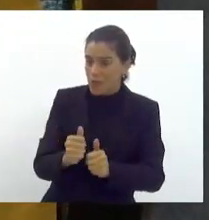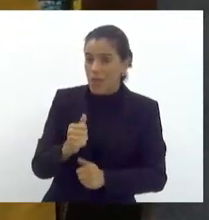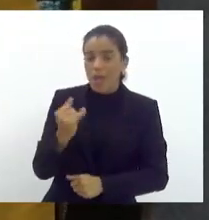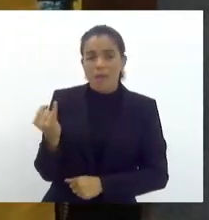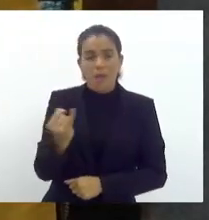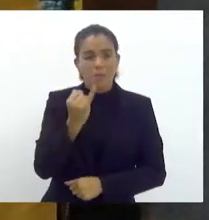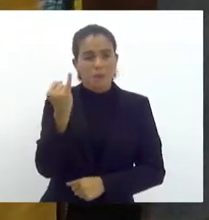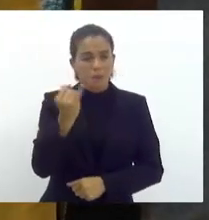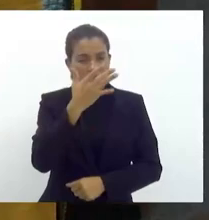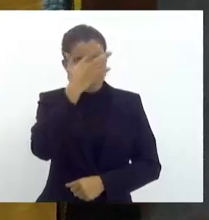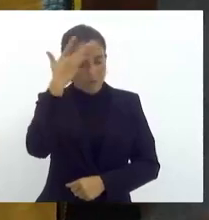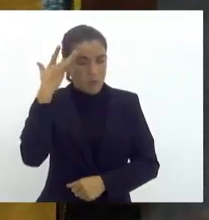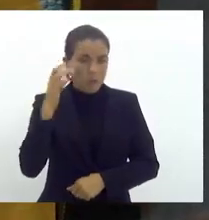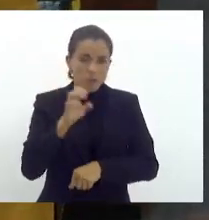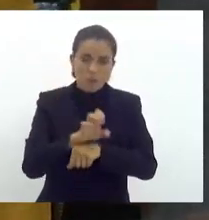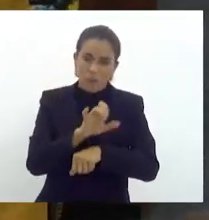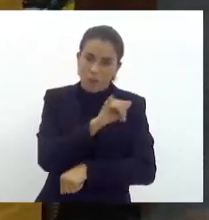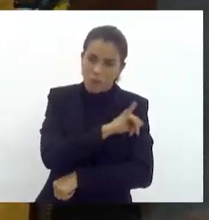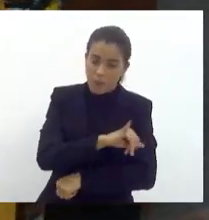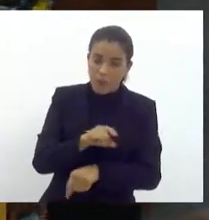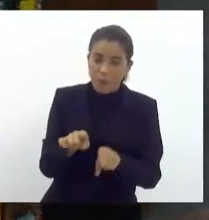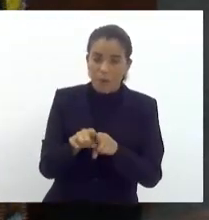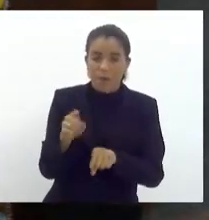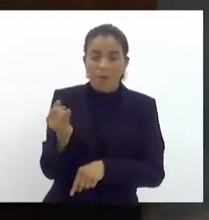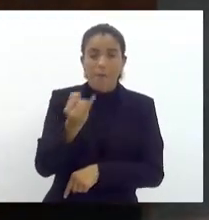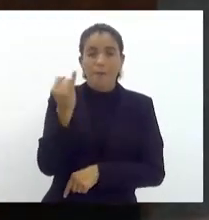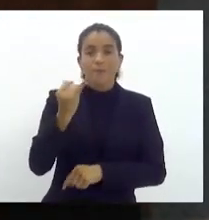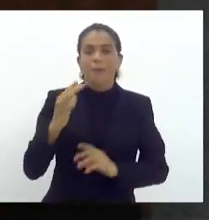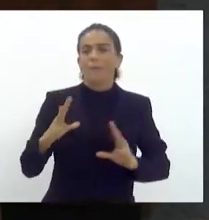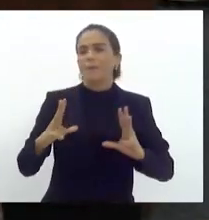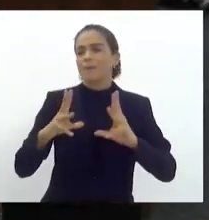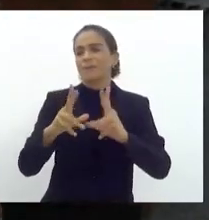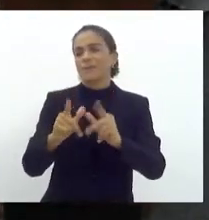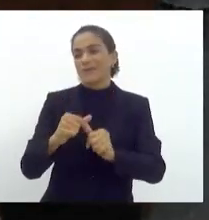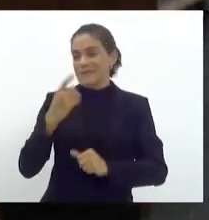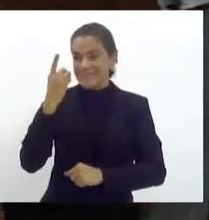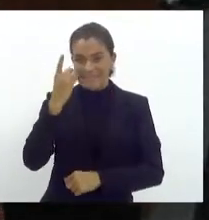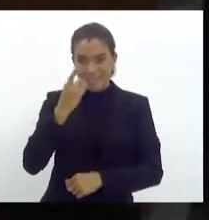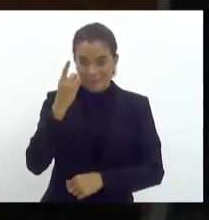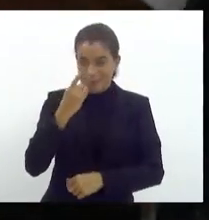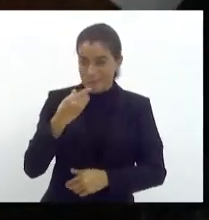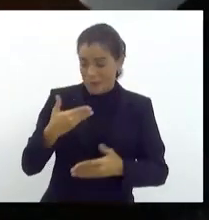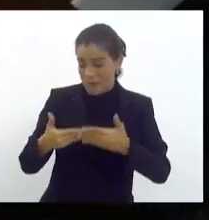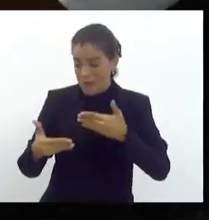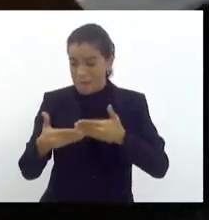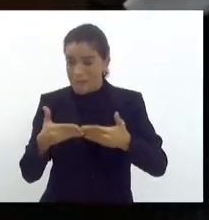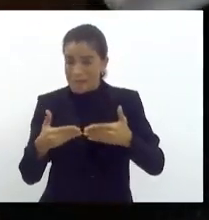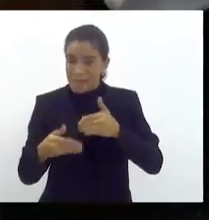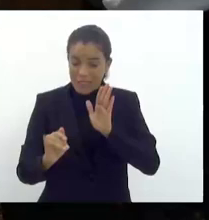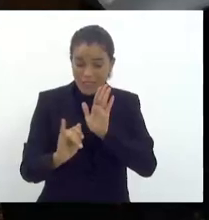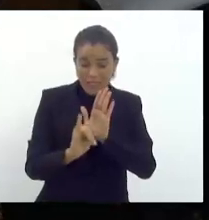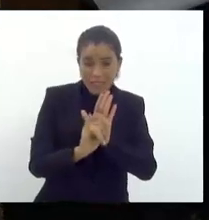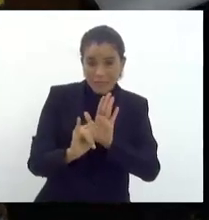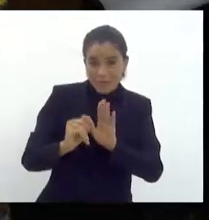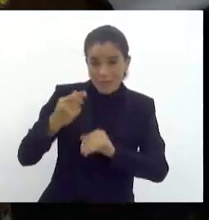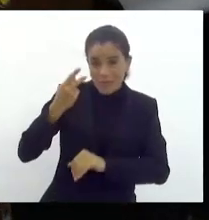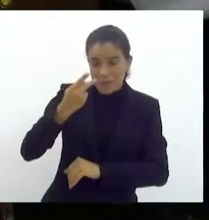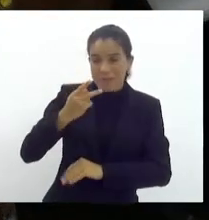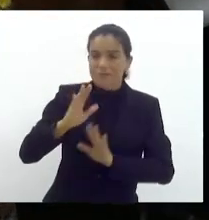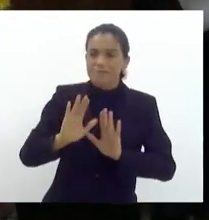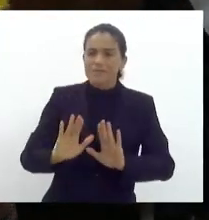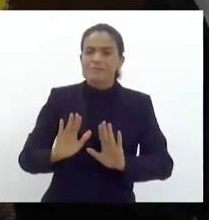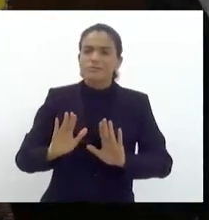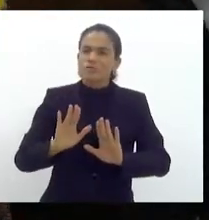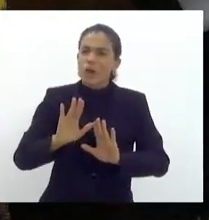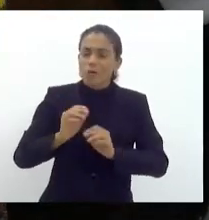importante para o povo do Estado do Rio de Janeiro então é importante para todos os deputados Qualquer que seja a sua identidade política mas eu